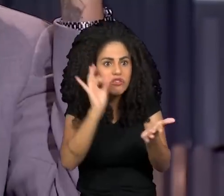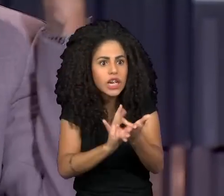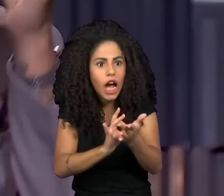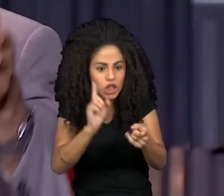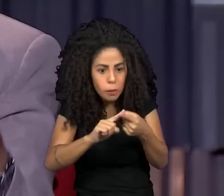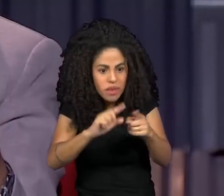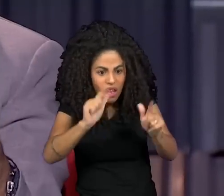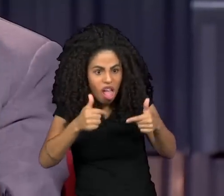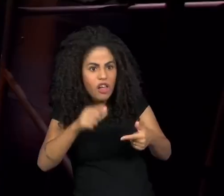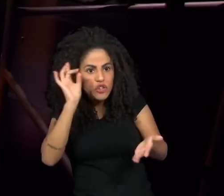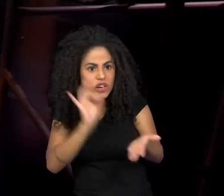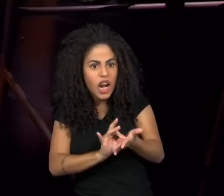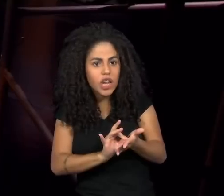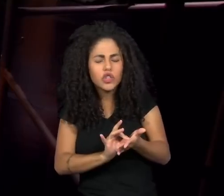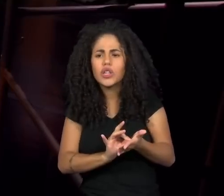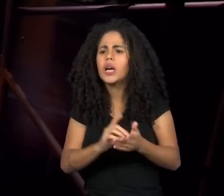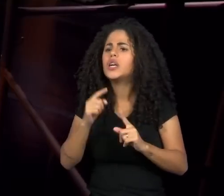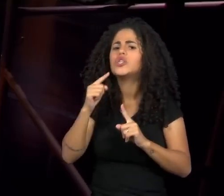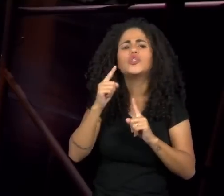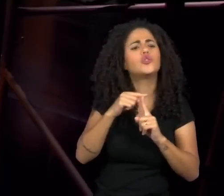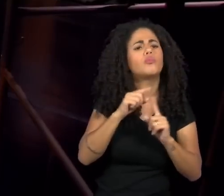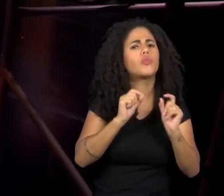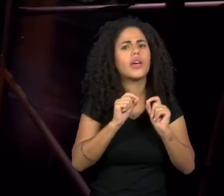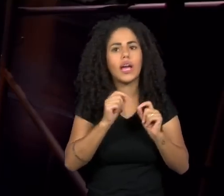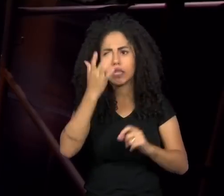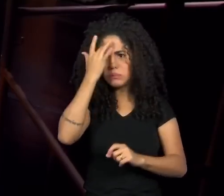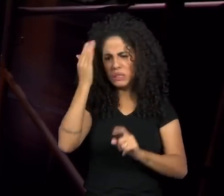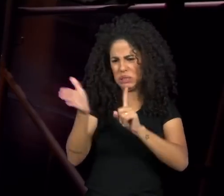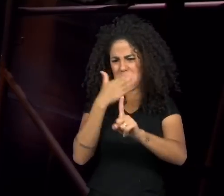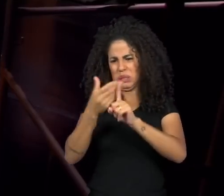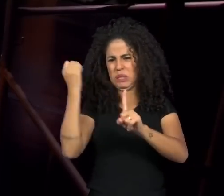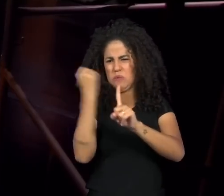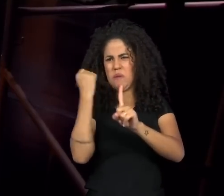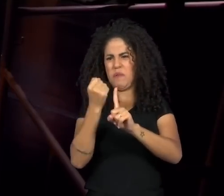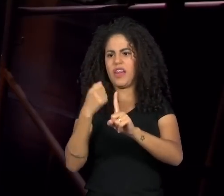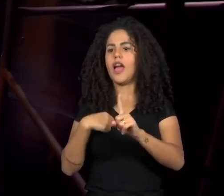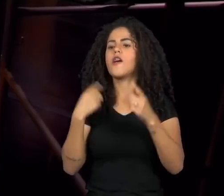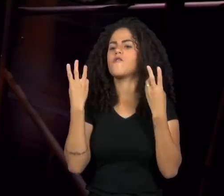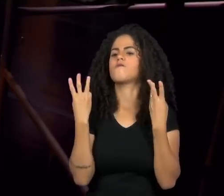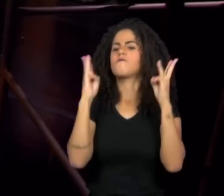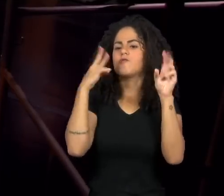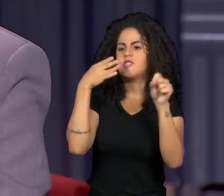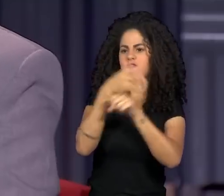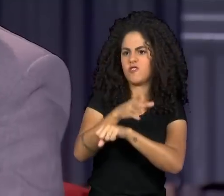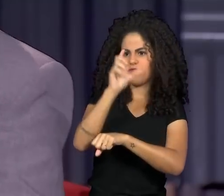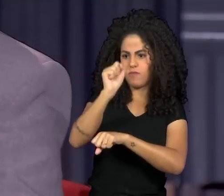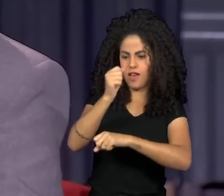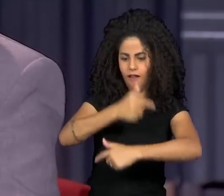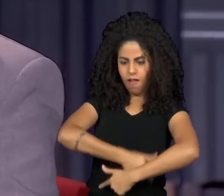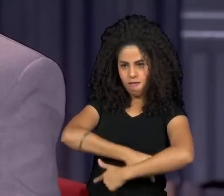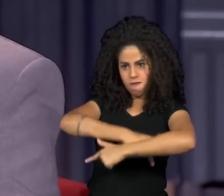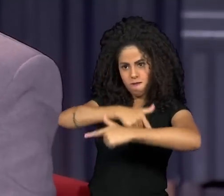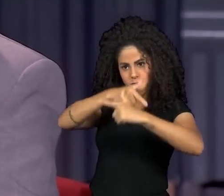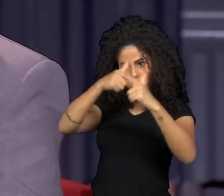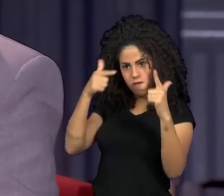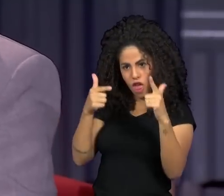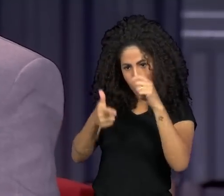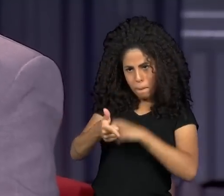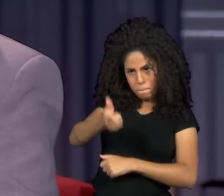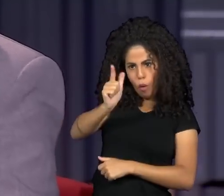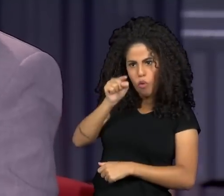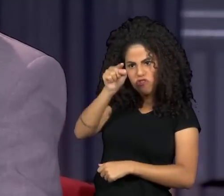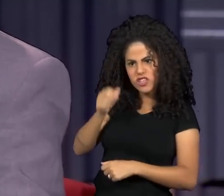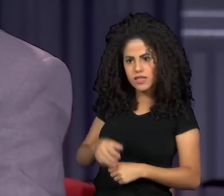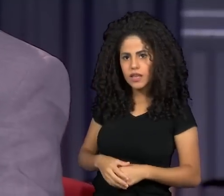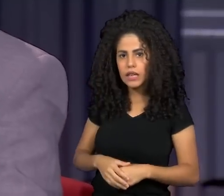com políticos de situação. Mas tipo o quê? Que ameaça? A galera querendo me bater, a galera dizendo que vai no meu show, a galera dizendo que que vai armado no meu show,